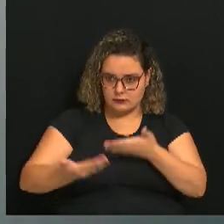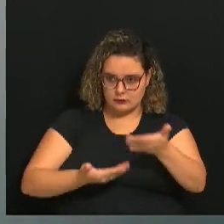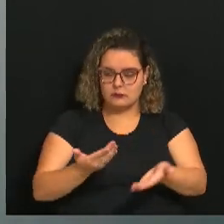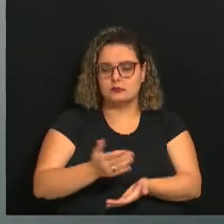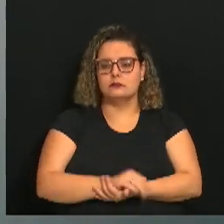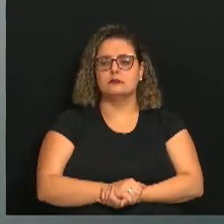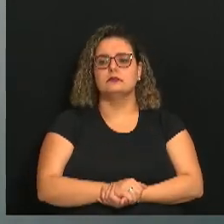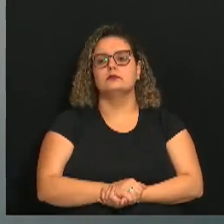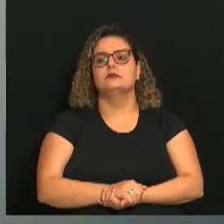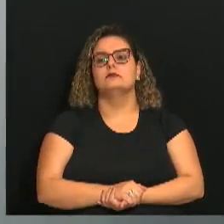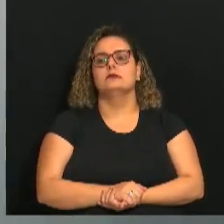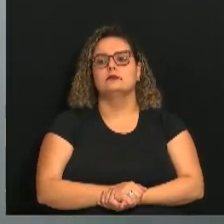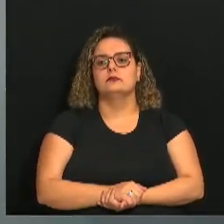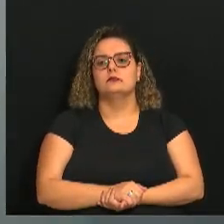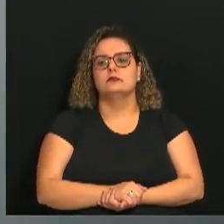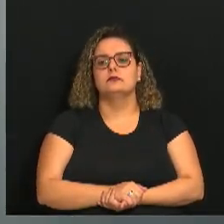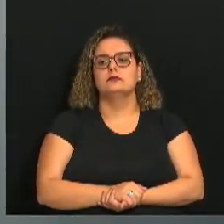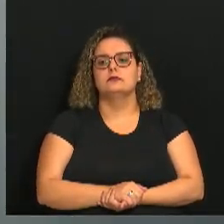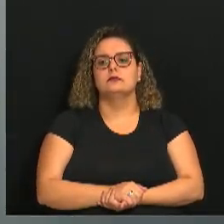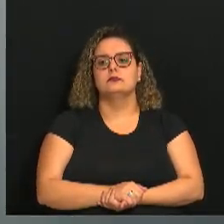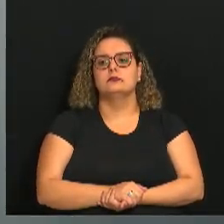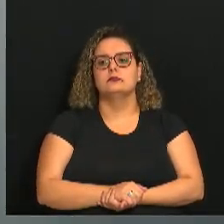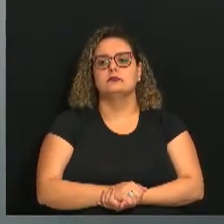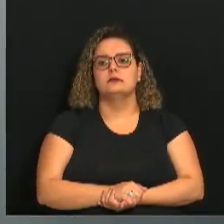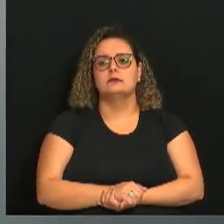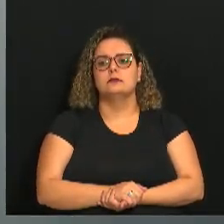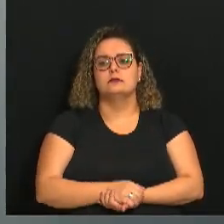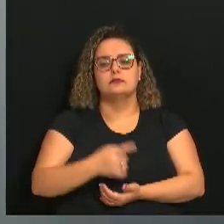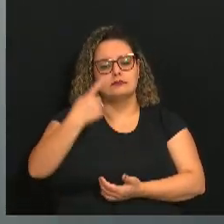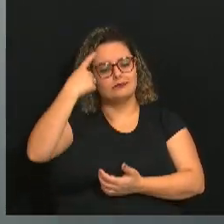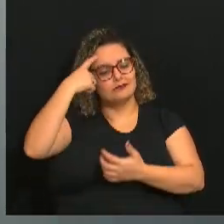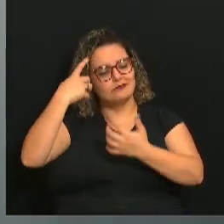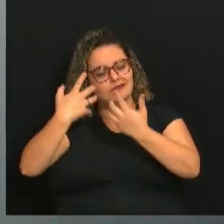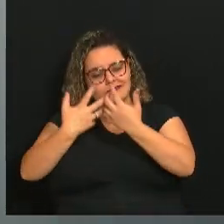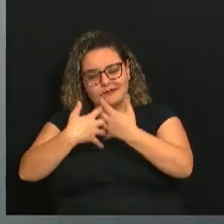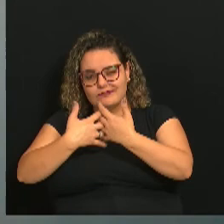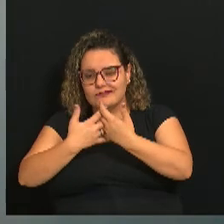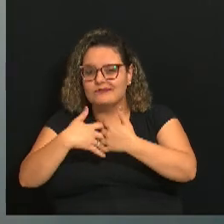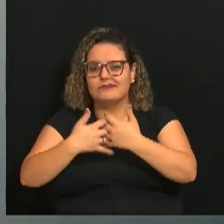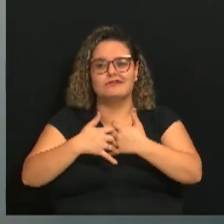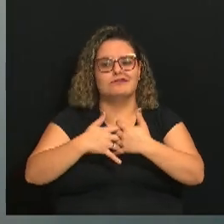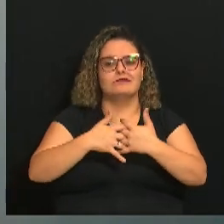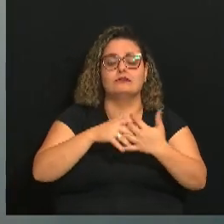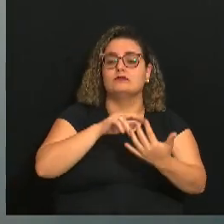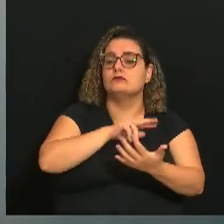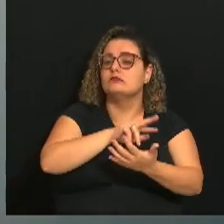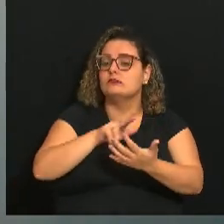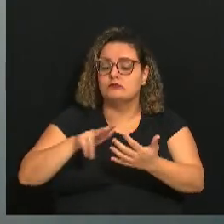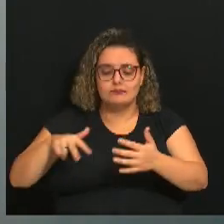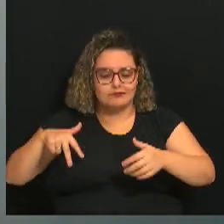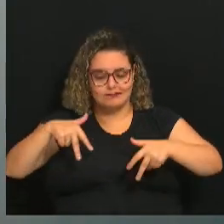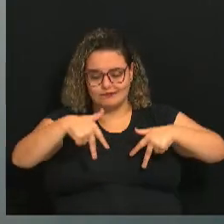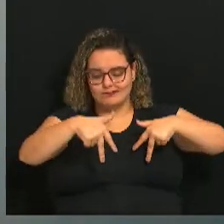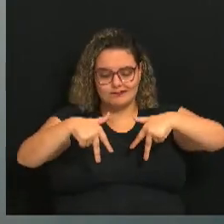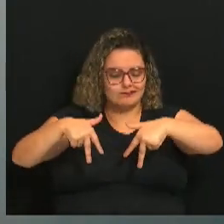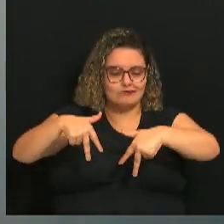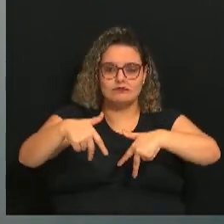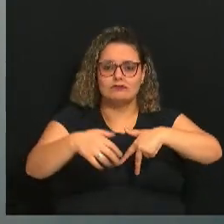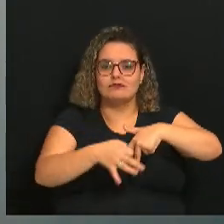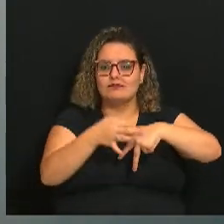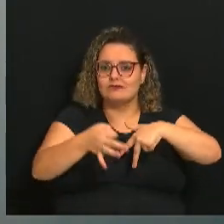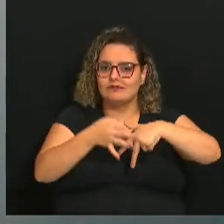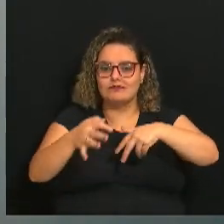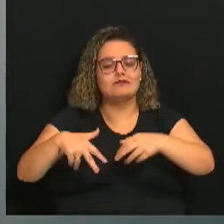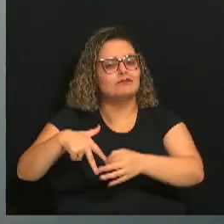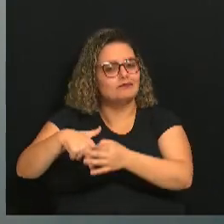está quebrando, de verdade, a gente está quebrando a cabeça mesmo e está trazendo muita gente para essa discussão, até a questão do jurídico,